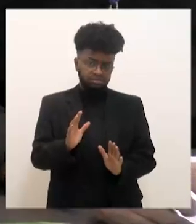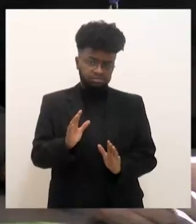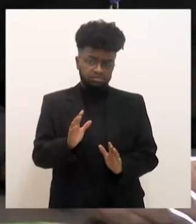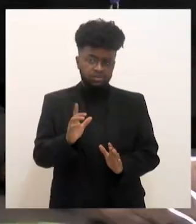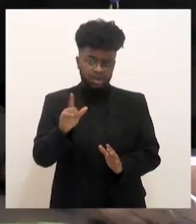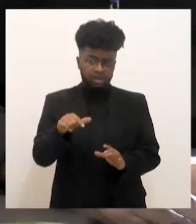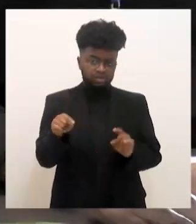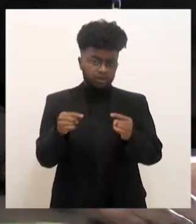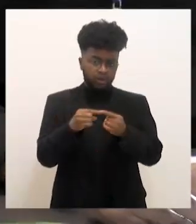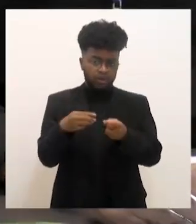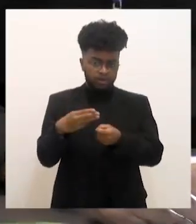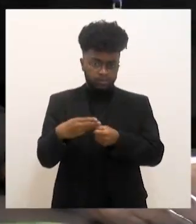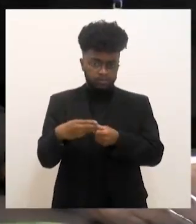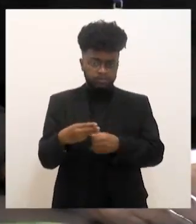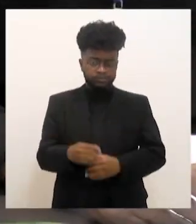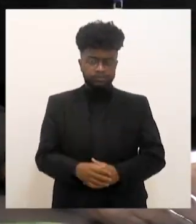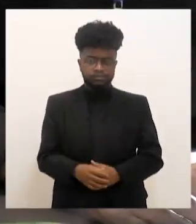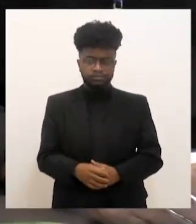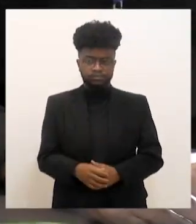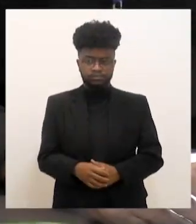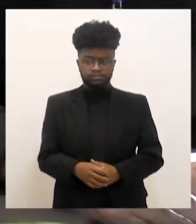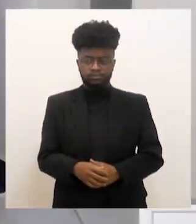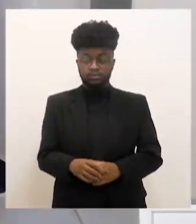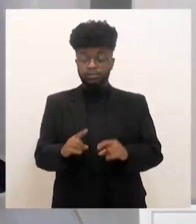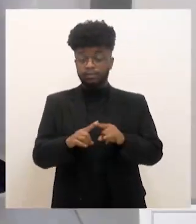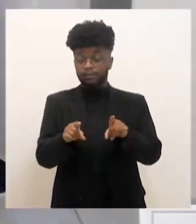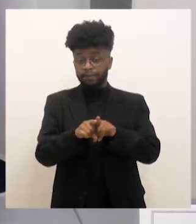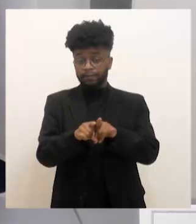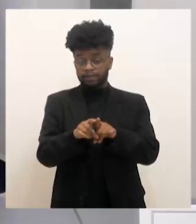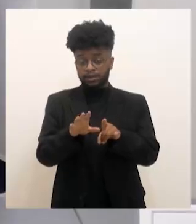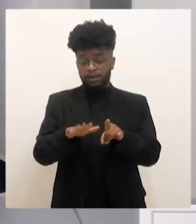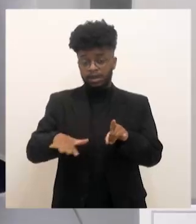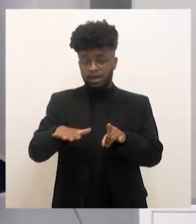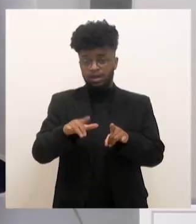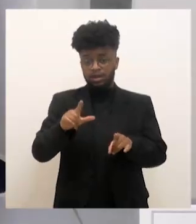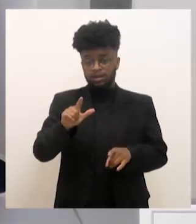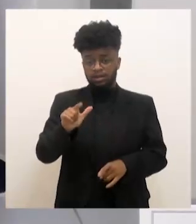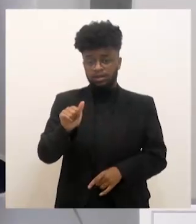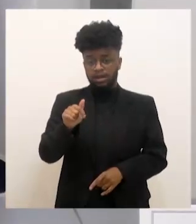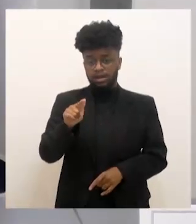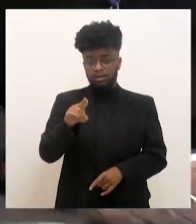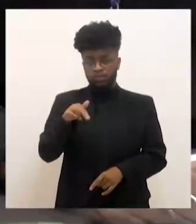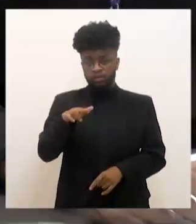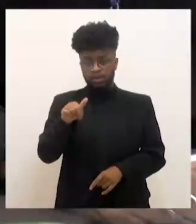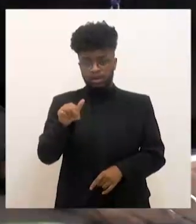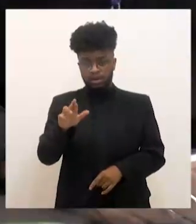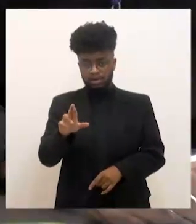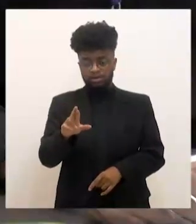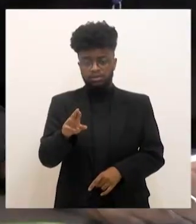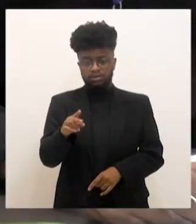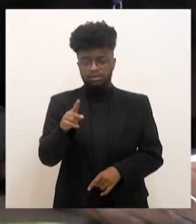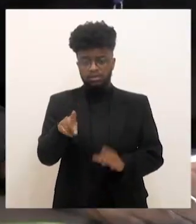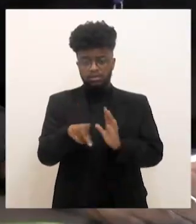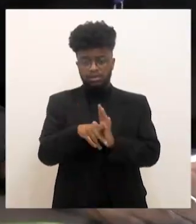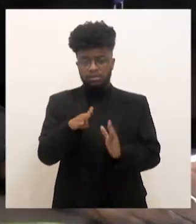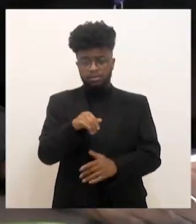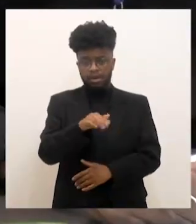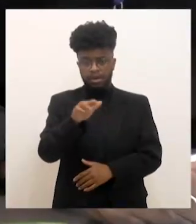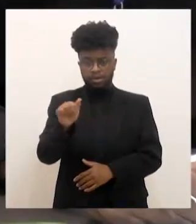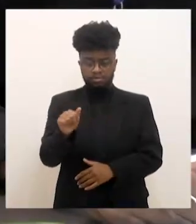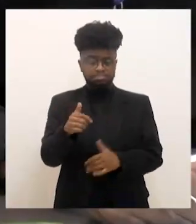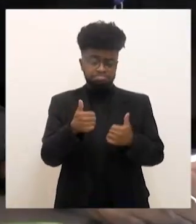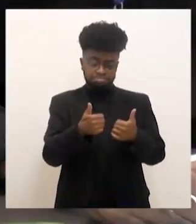é municipal. Mas faz, se não me engano, faz efeito também na região lagunar da Barra da Tijuca. Não, não há dúvida, não há dúvida. A